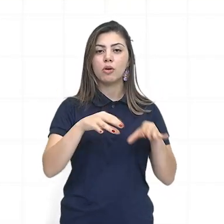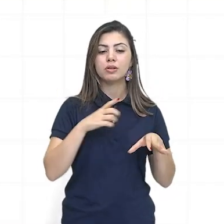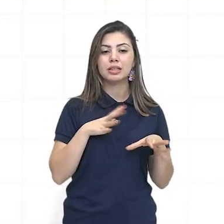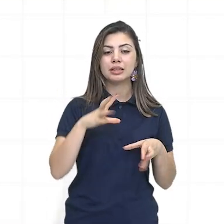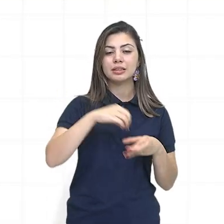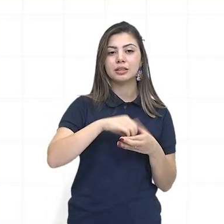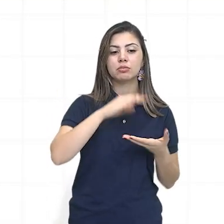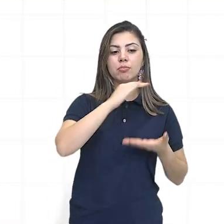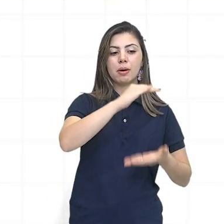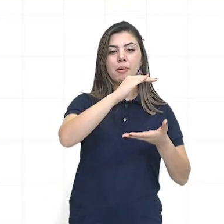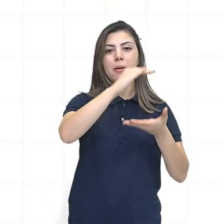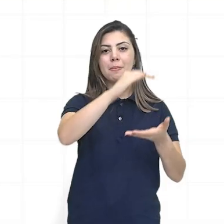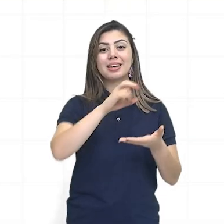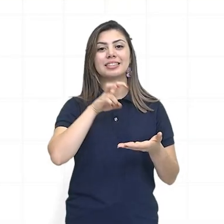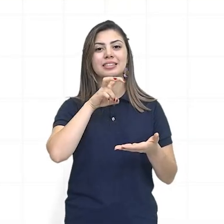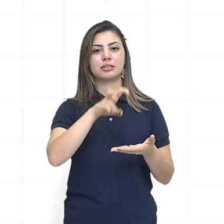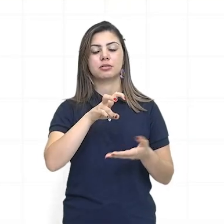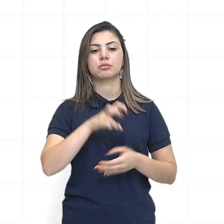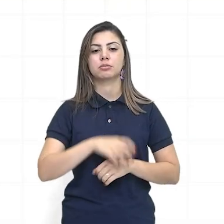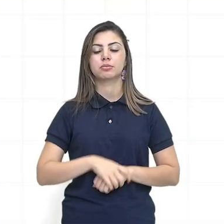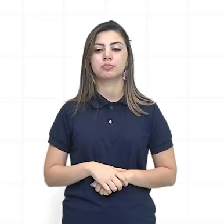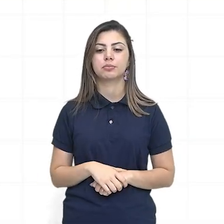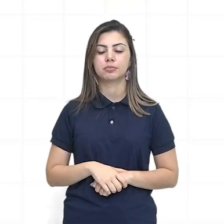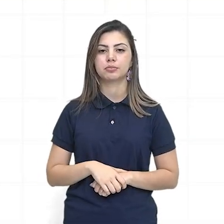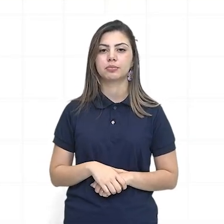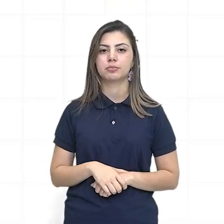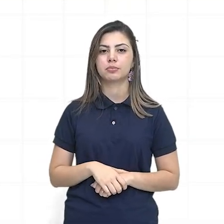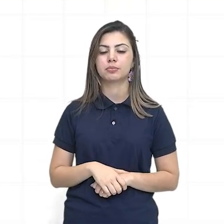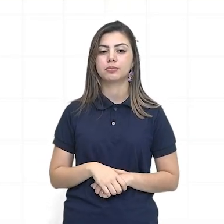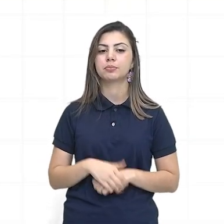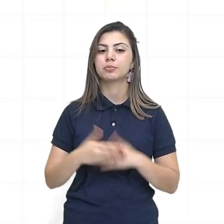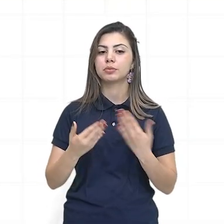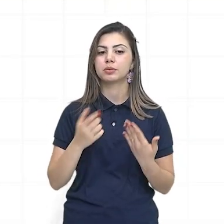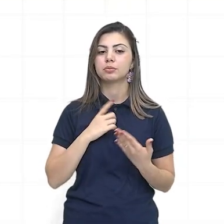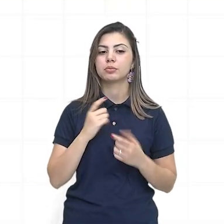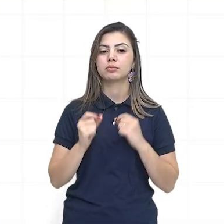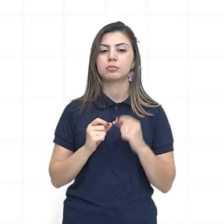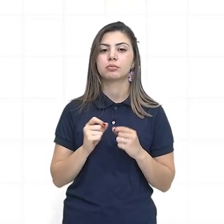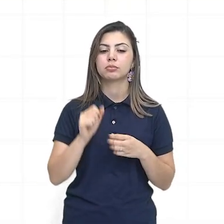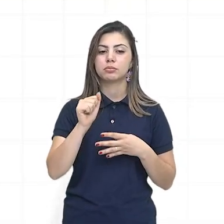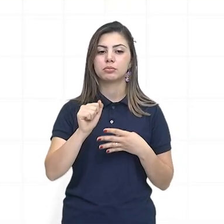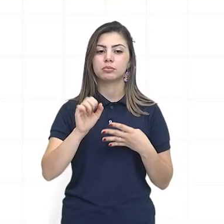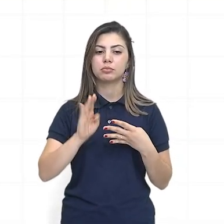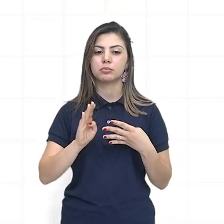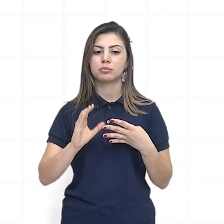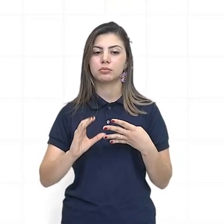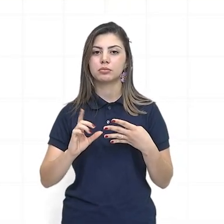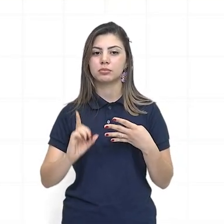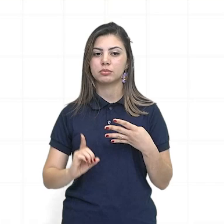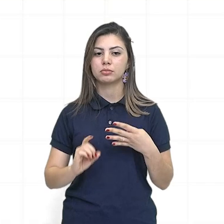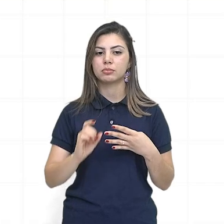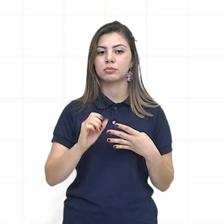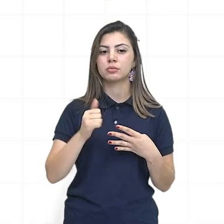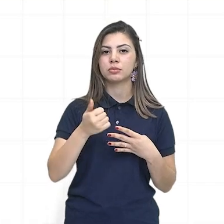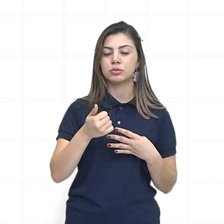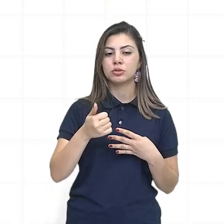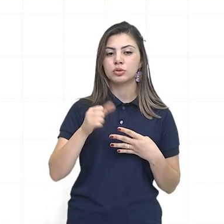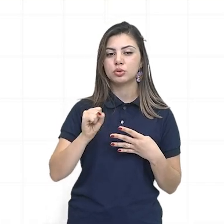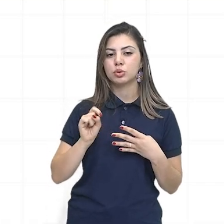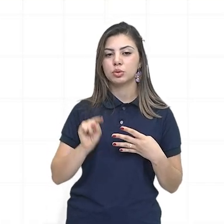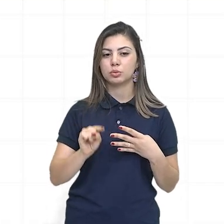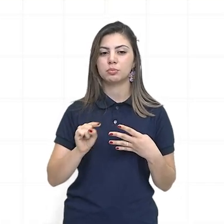5 caixas, né? Aí nós temos aqui as nossas alternativas. Letra